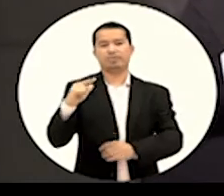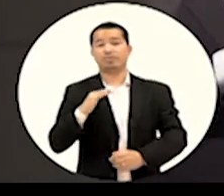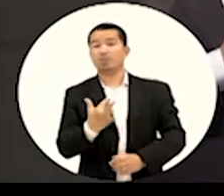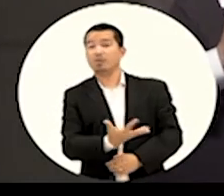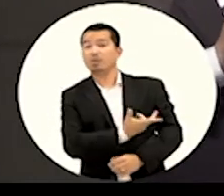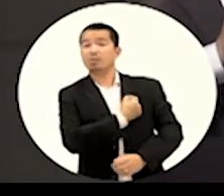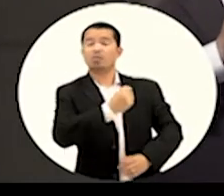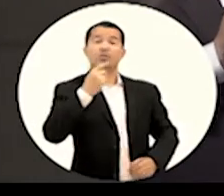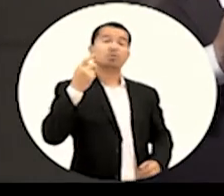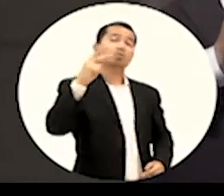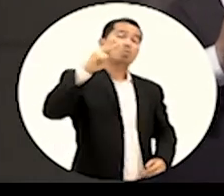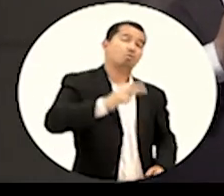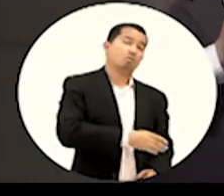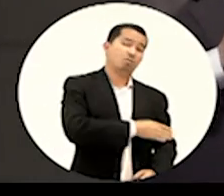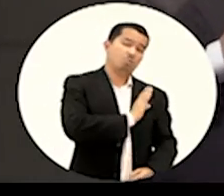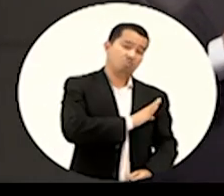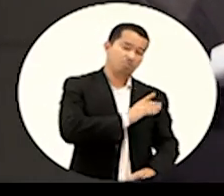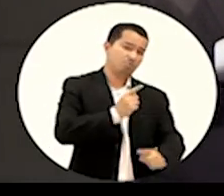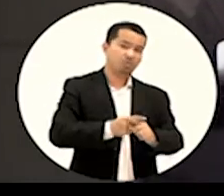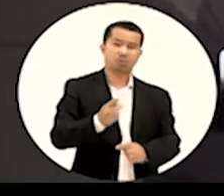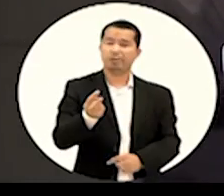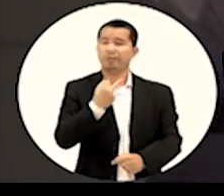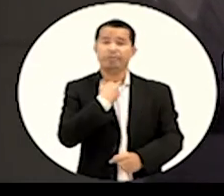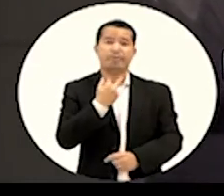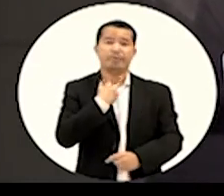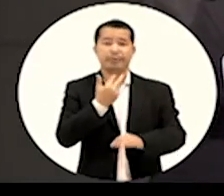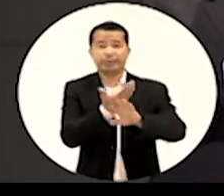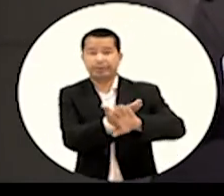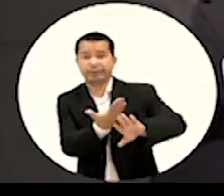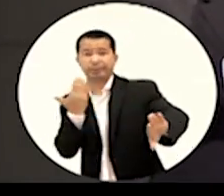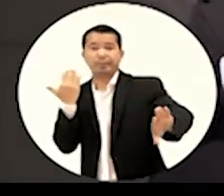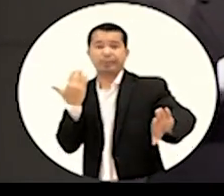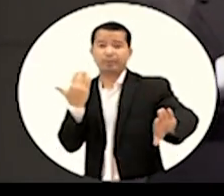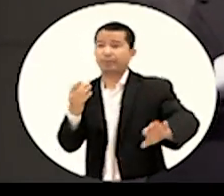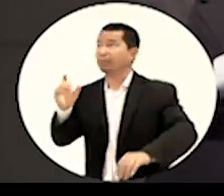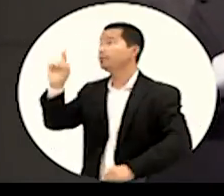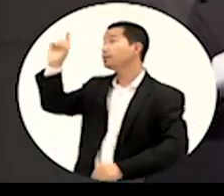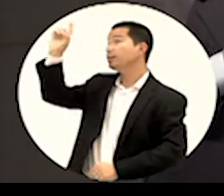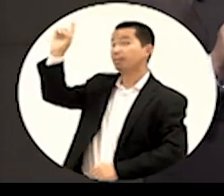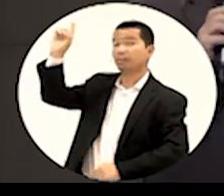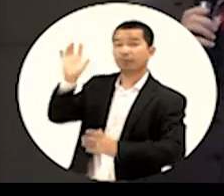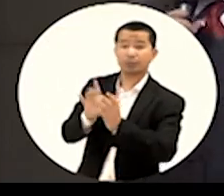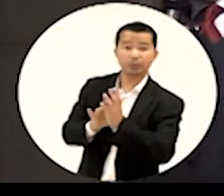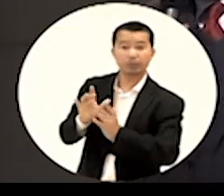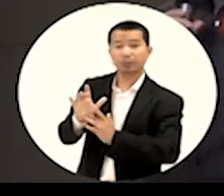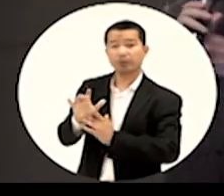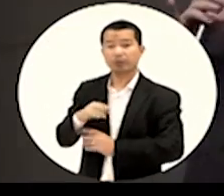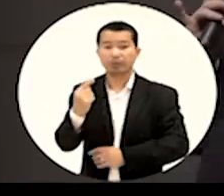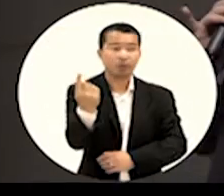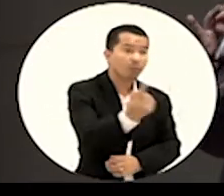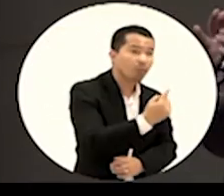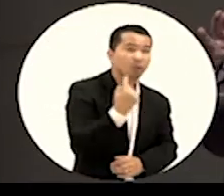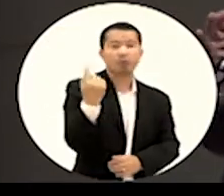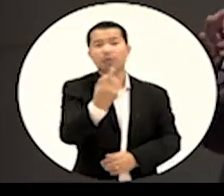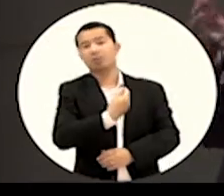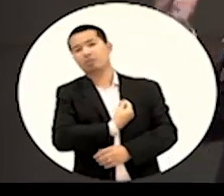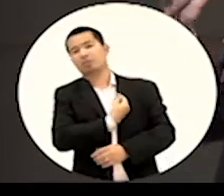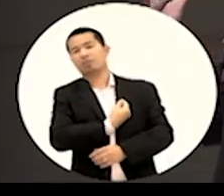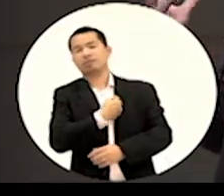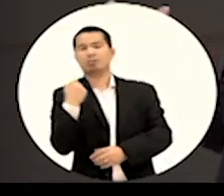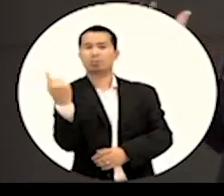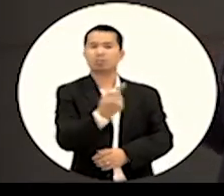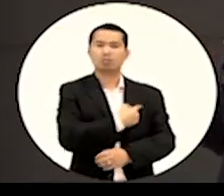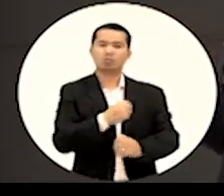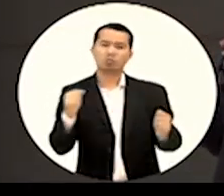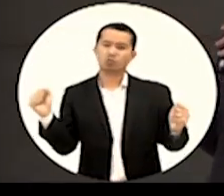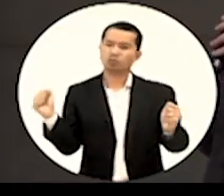vida, Ele também não é o Salvador do nosso coração. Porque não dá para separar essas